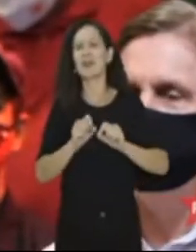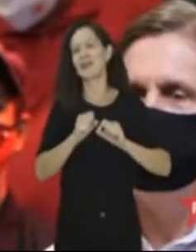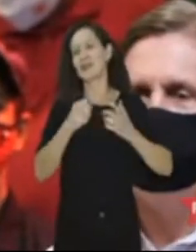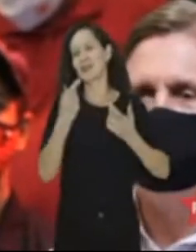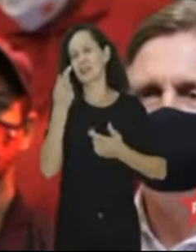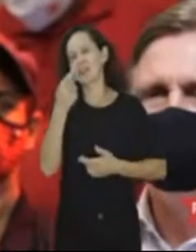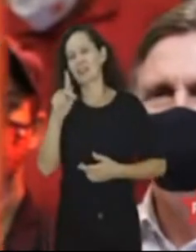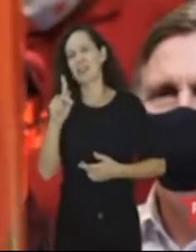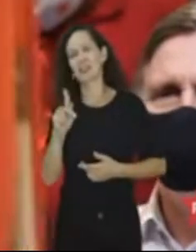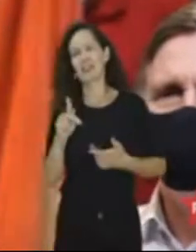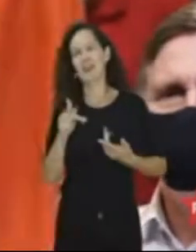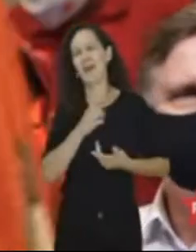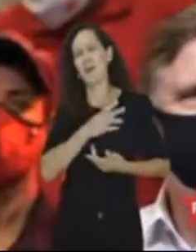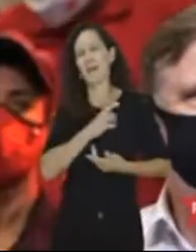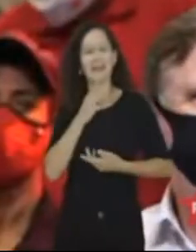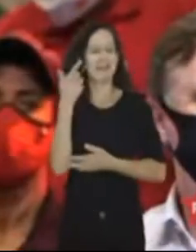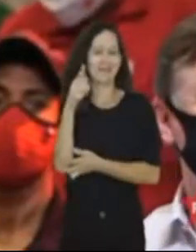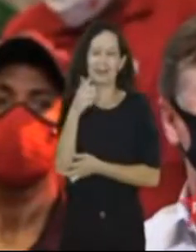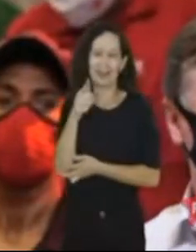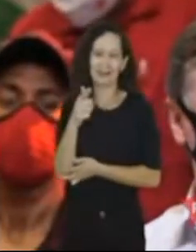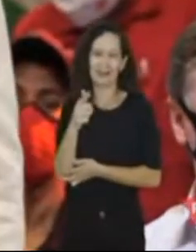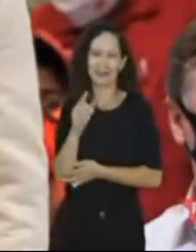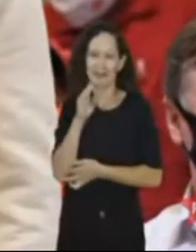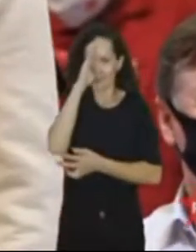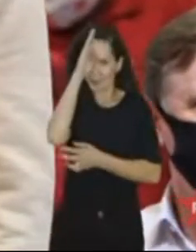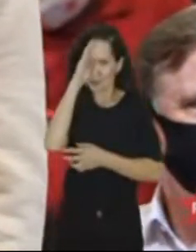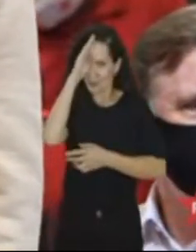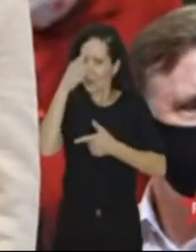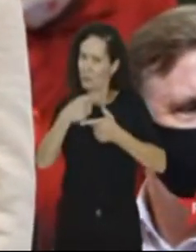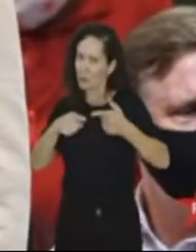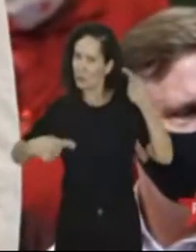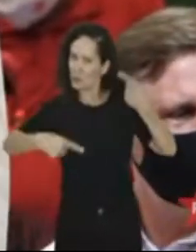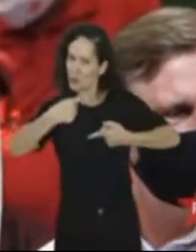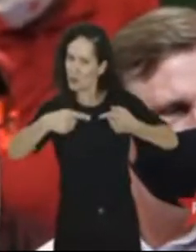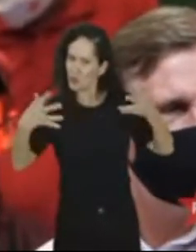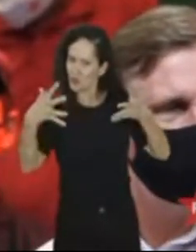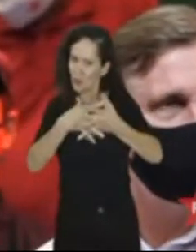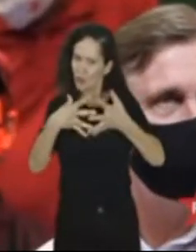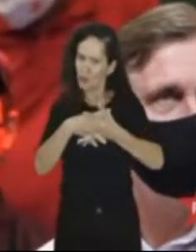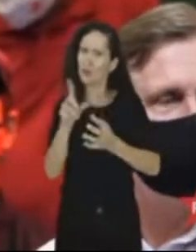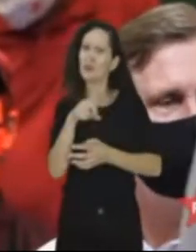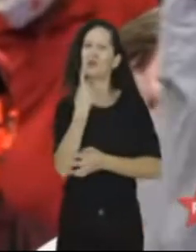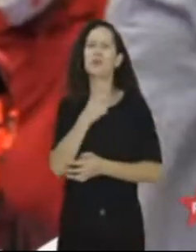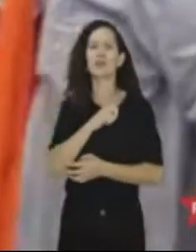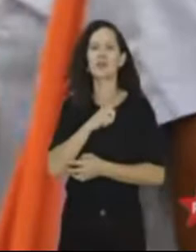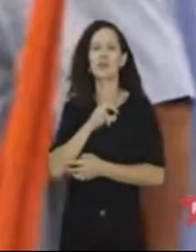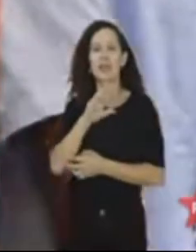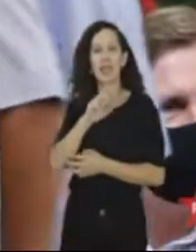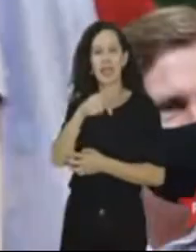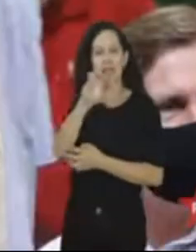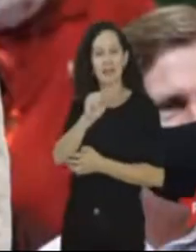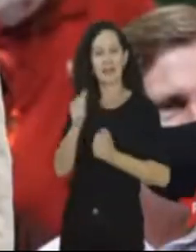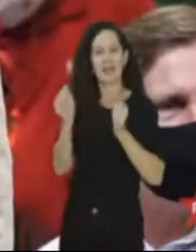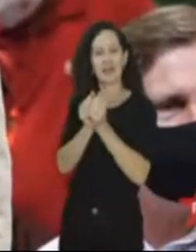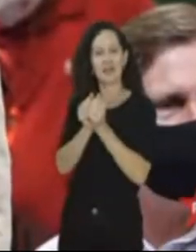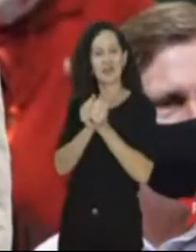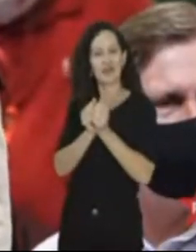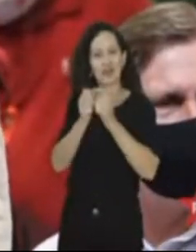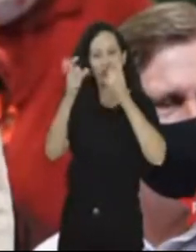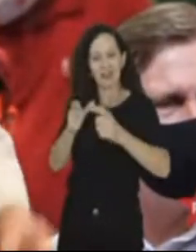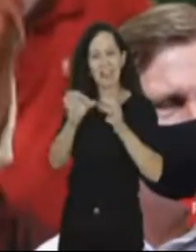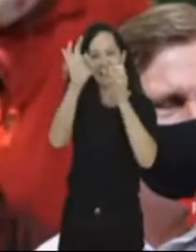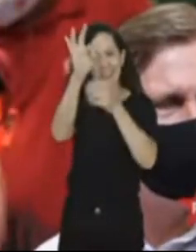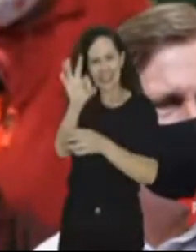medo. Nos principais embates políticos que nós tivemos, o Requião estava do lado certo. Estava do lado do